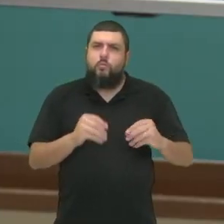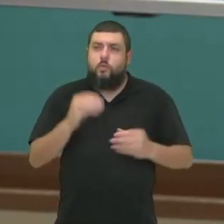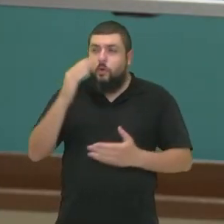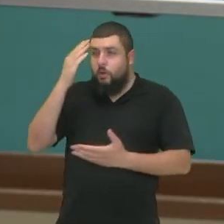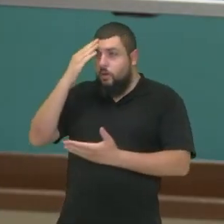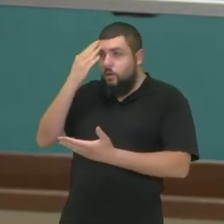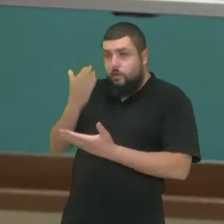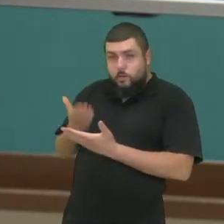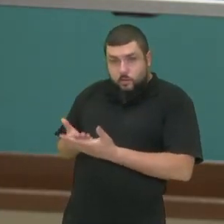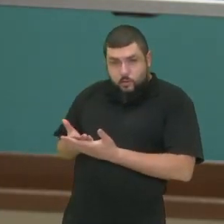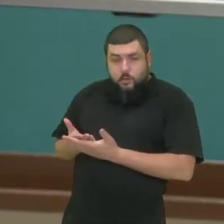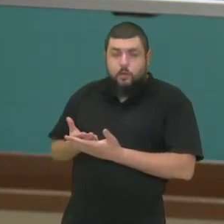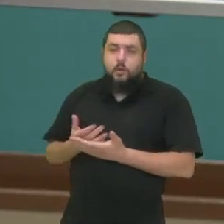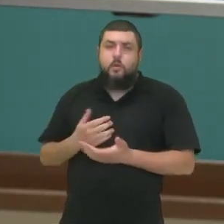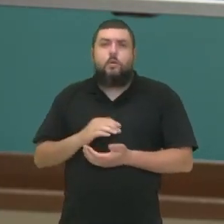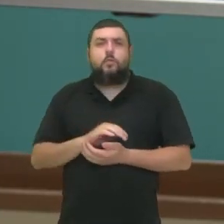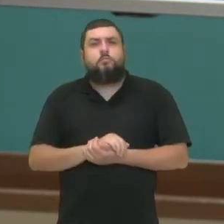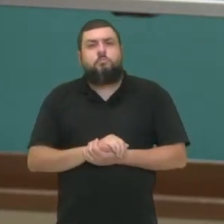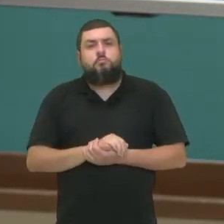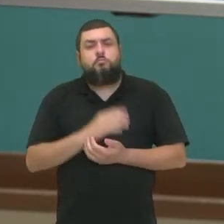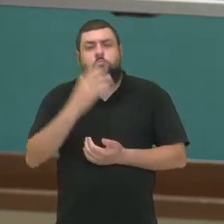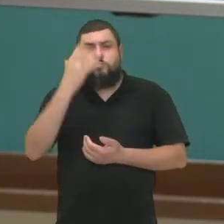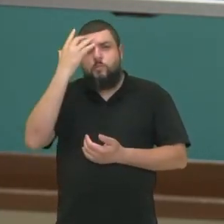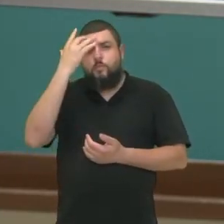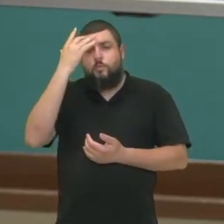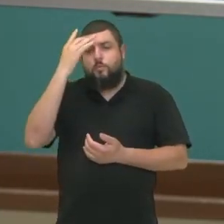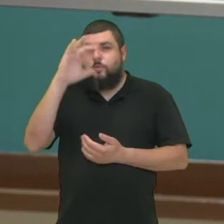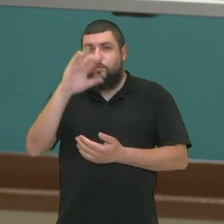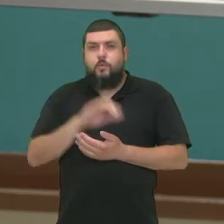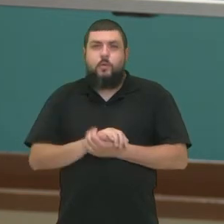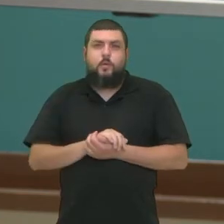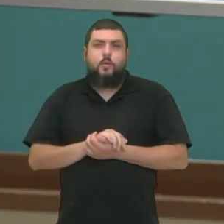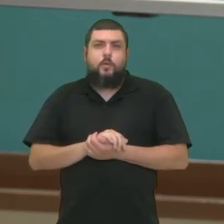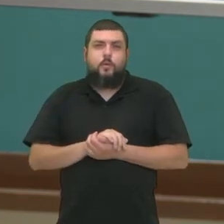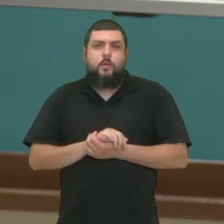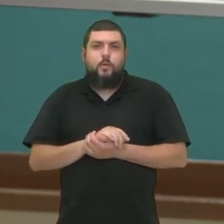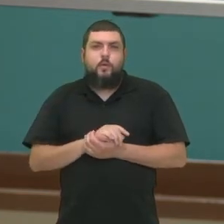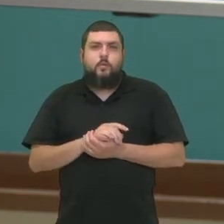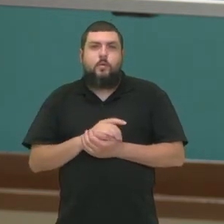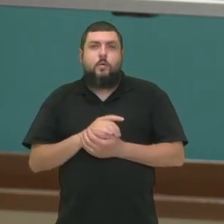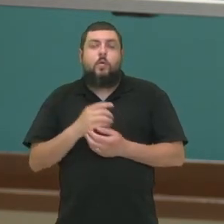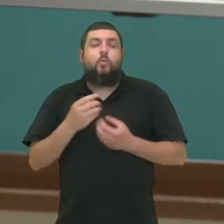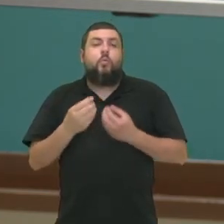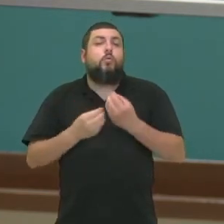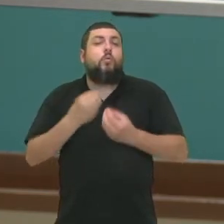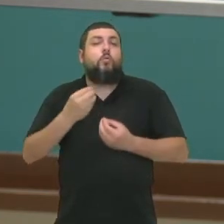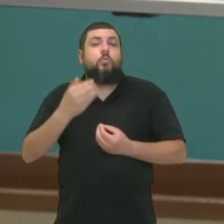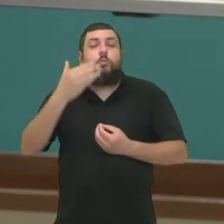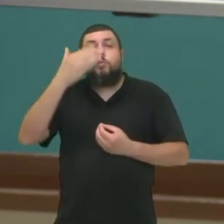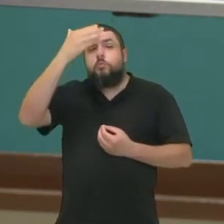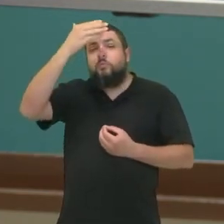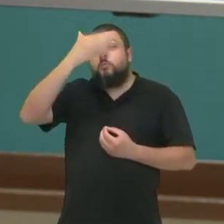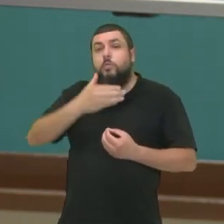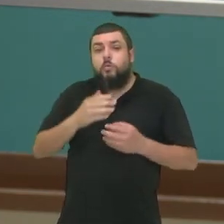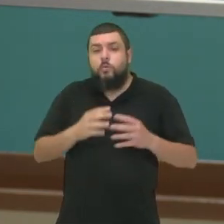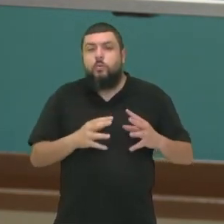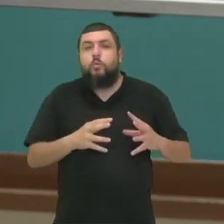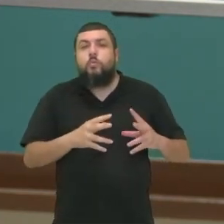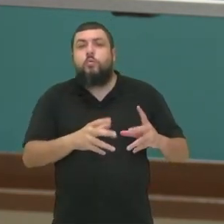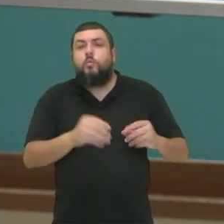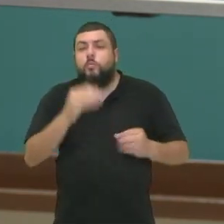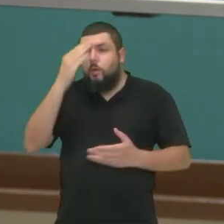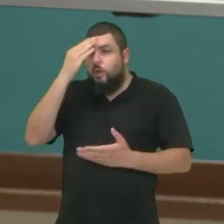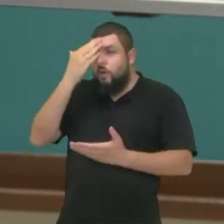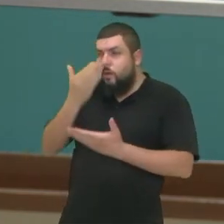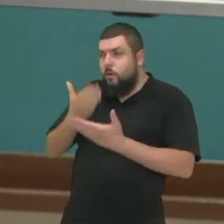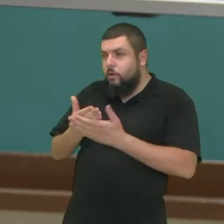São as chamadas lendas, ou melhor, mistérios da história. Não tenho como colocar que todos os romanos passavam a